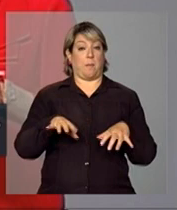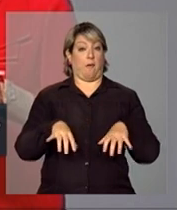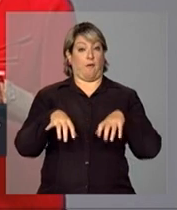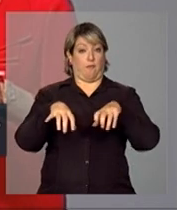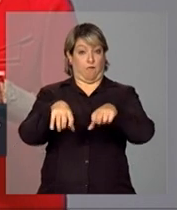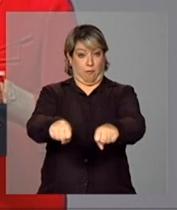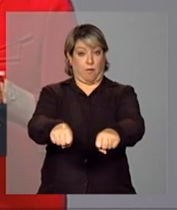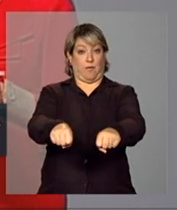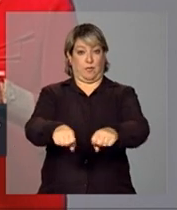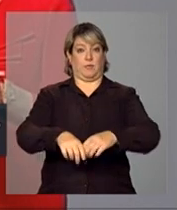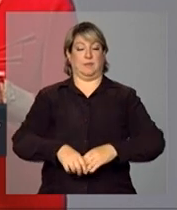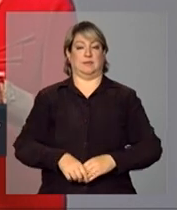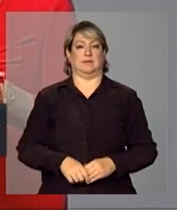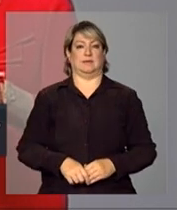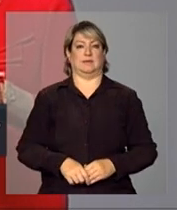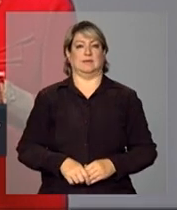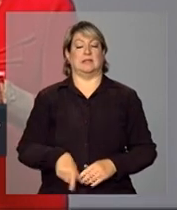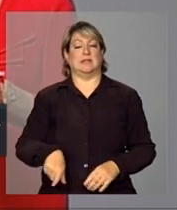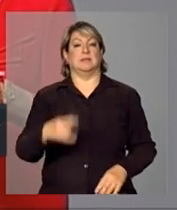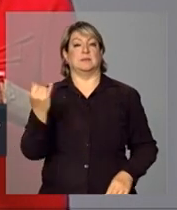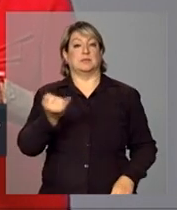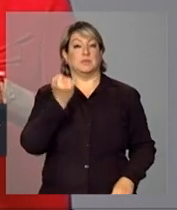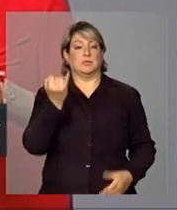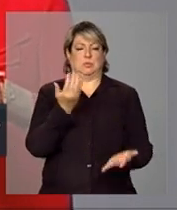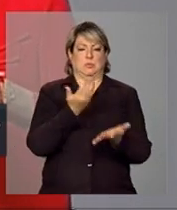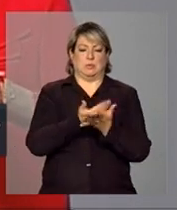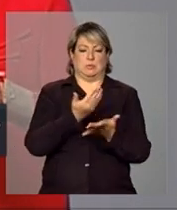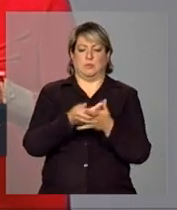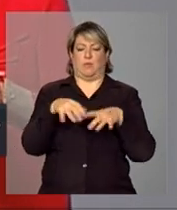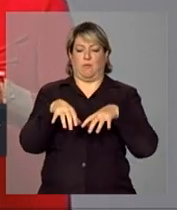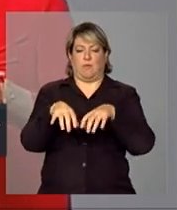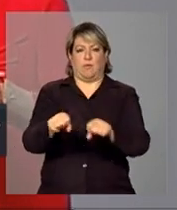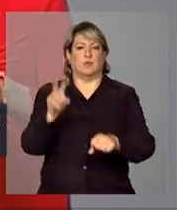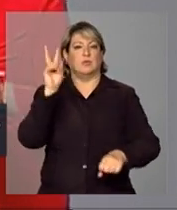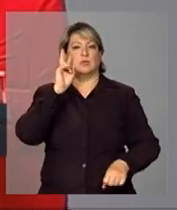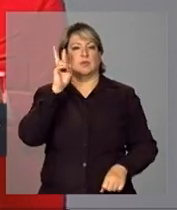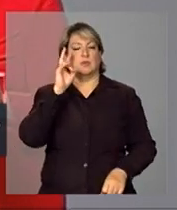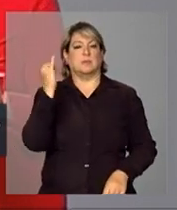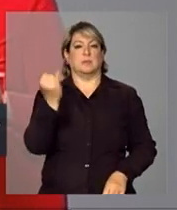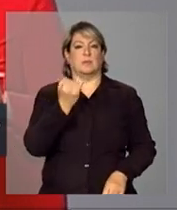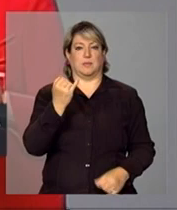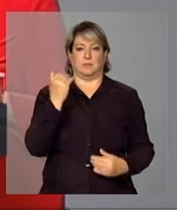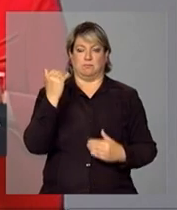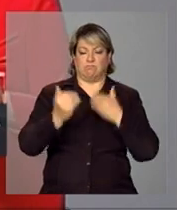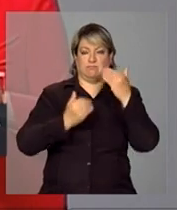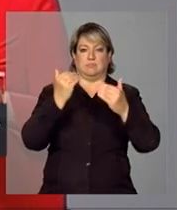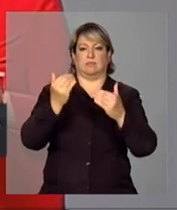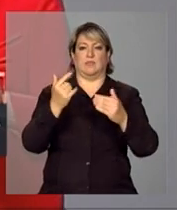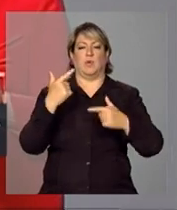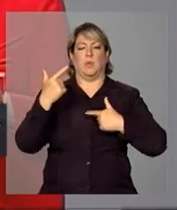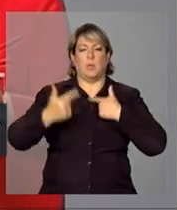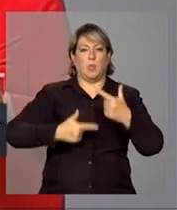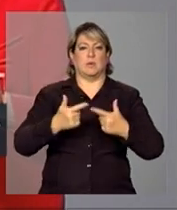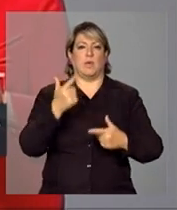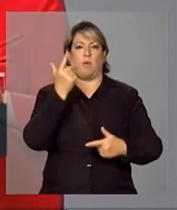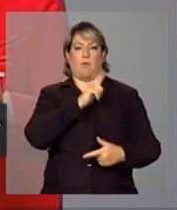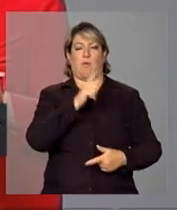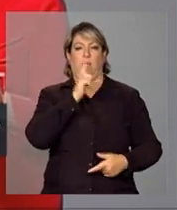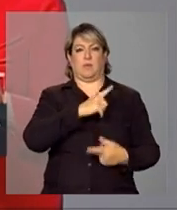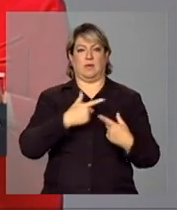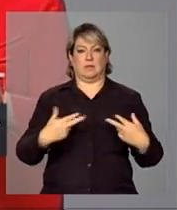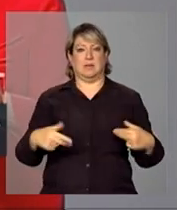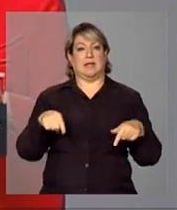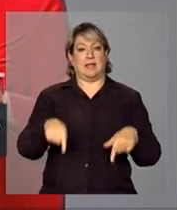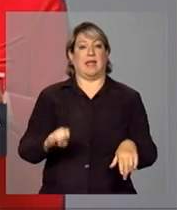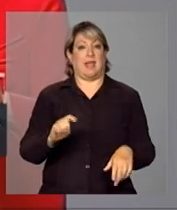formatura é uma história de superação, de luta e de conquista.